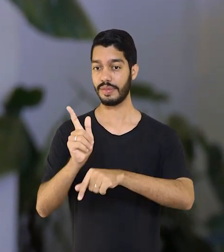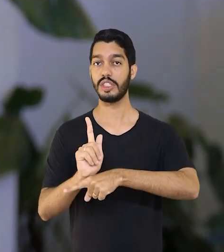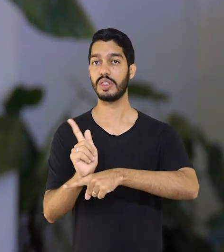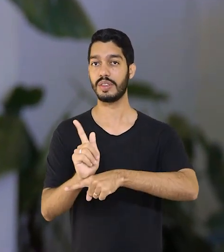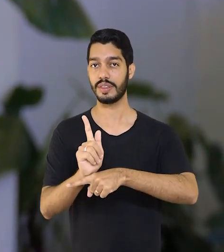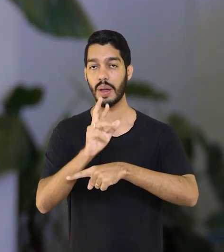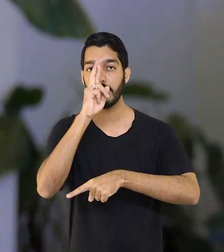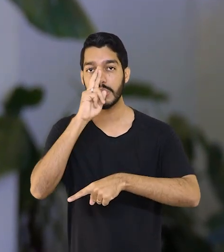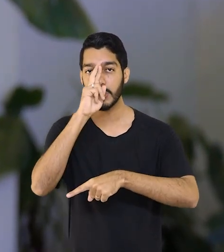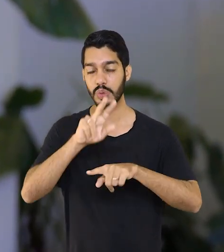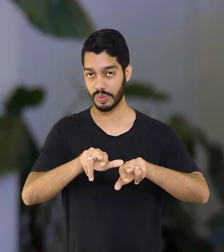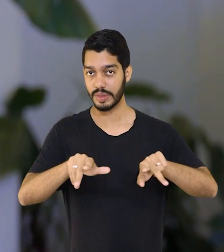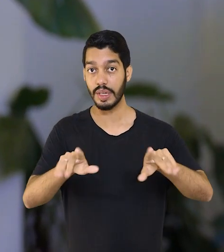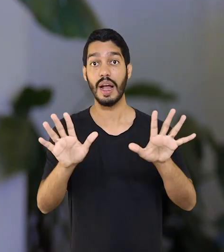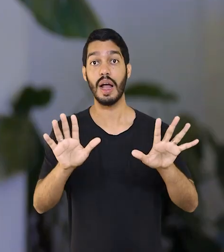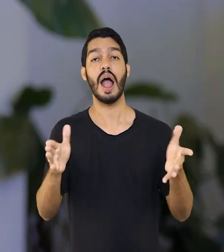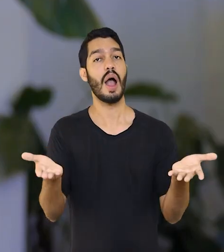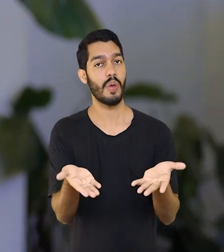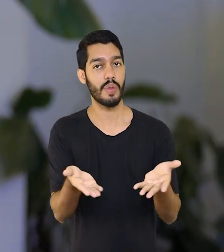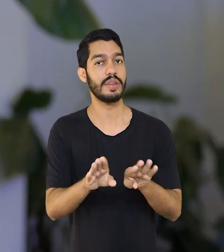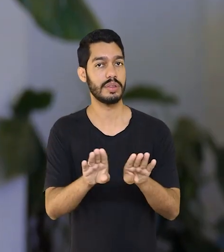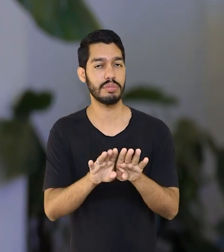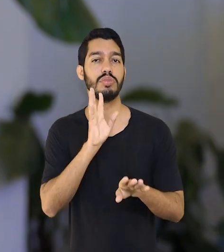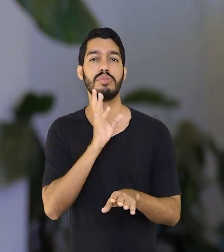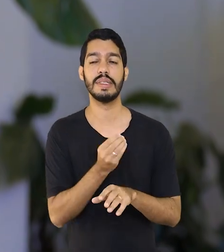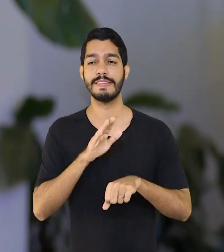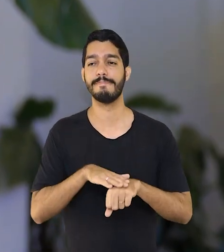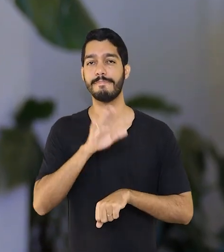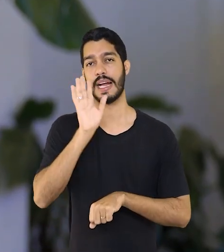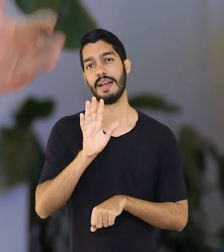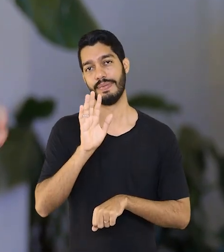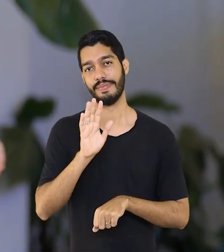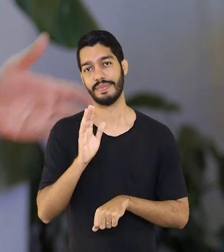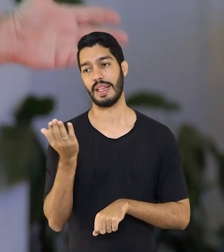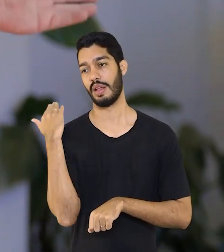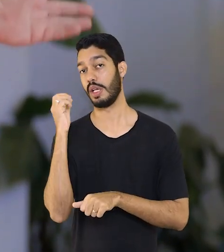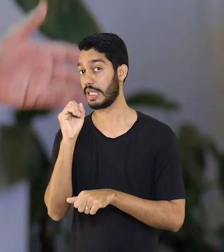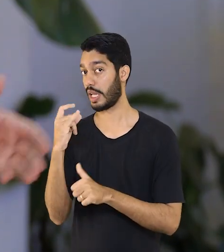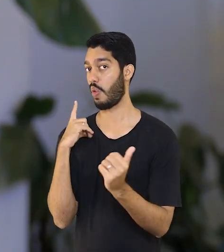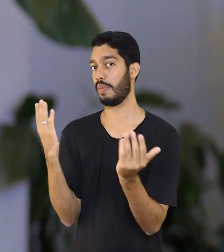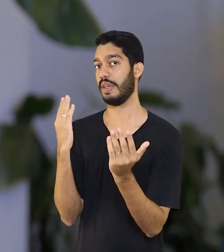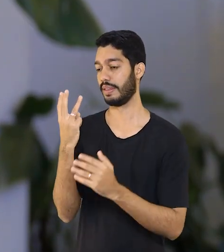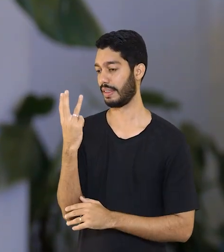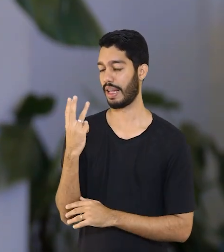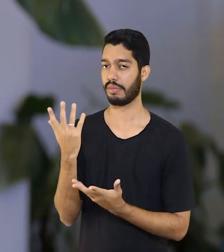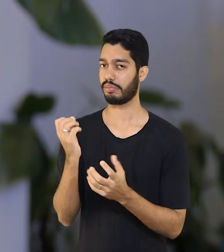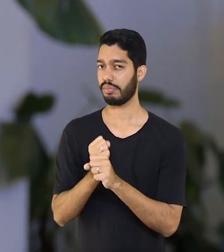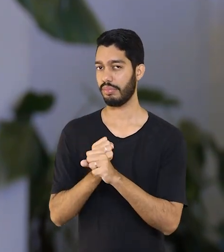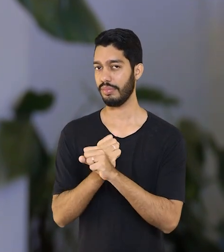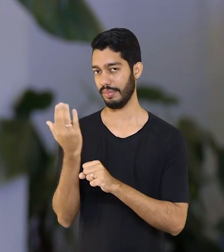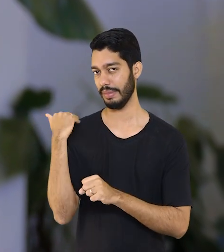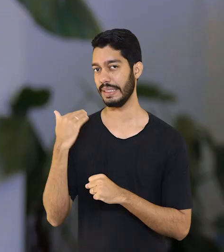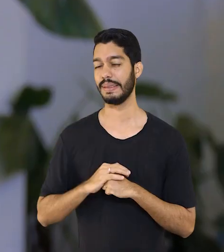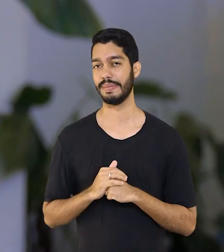base em gestão de risco, mas agora também com um conhecimento gigantescamente maior do que o que havia